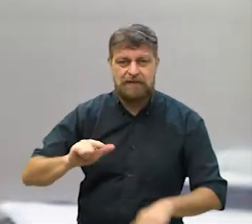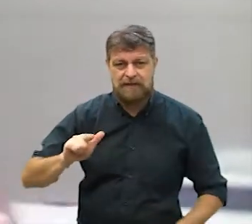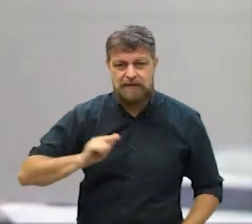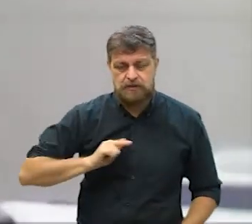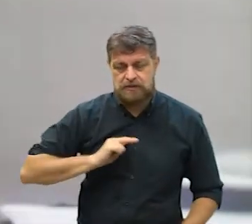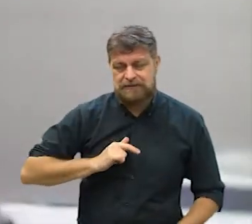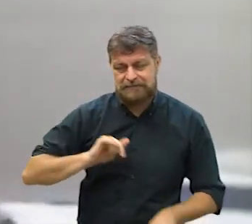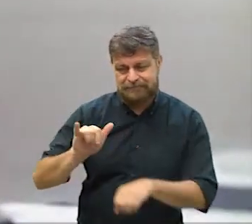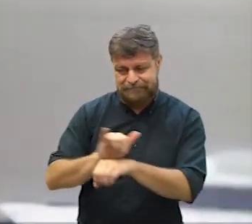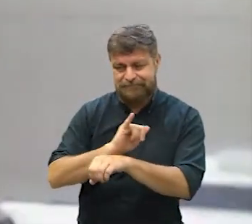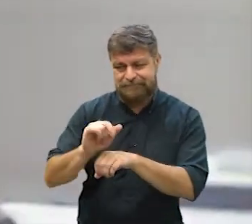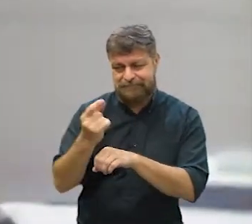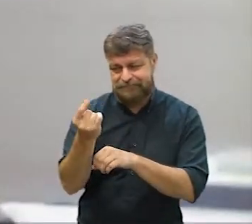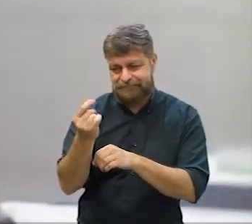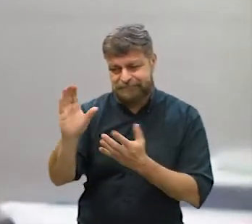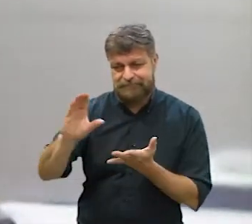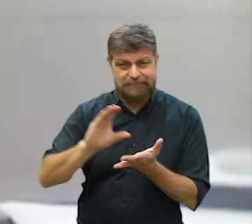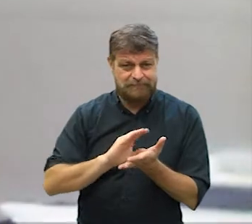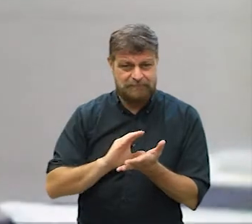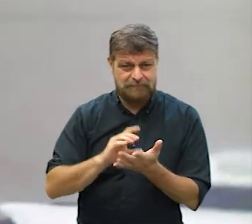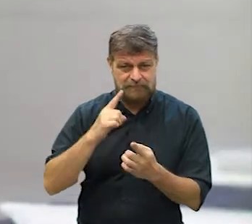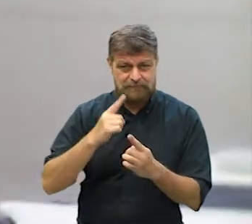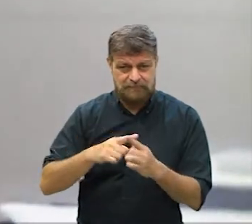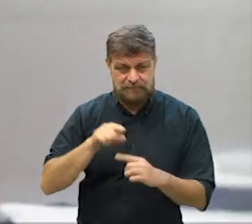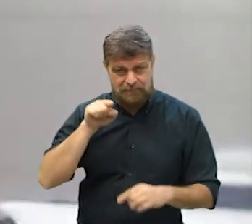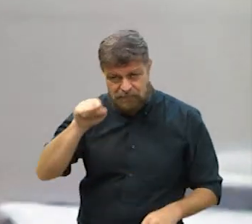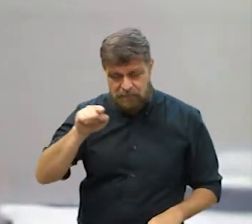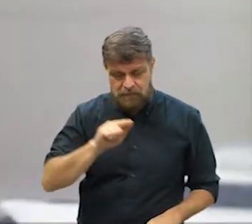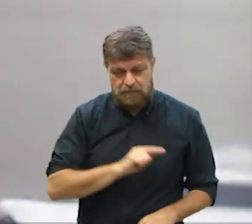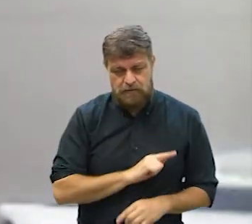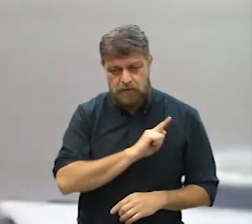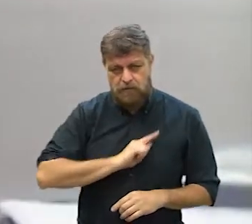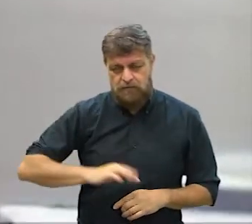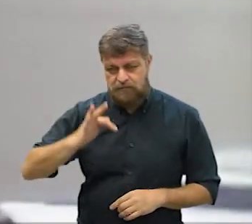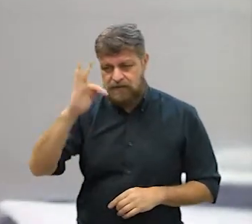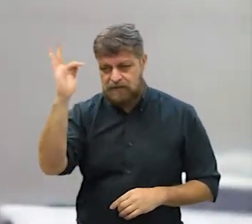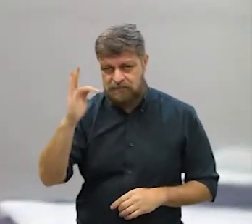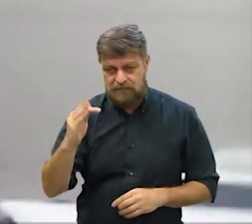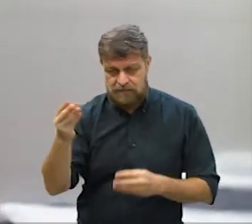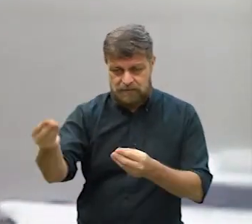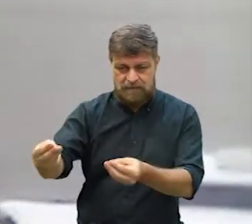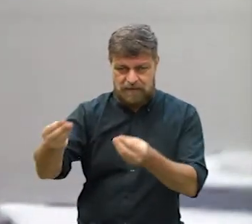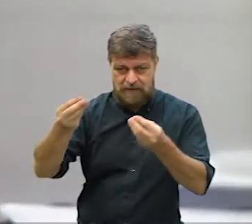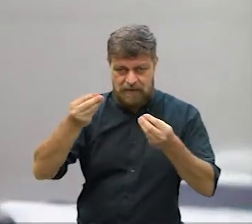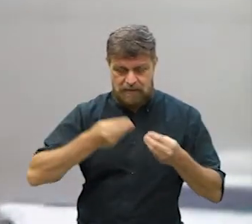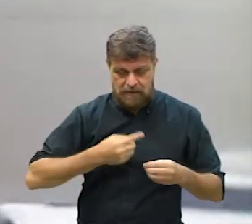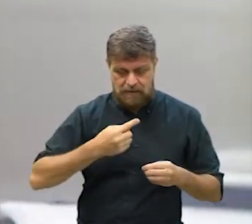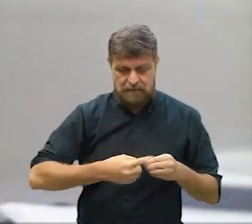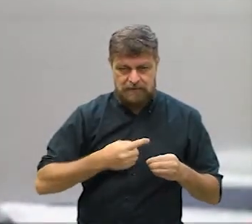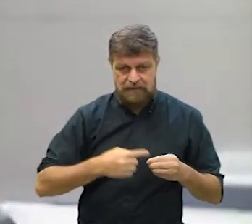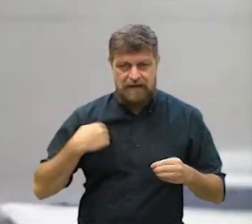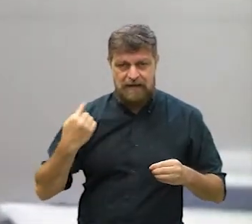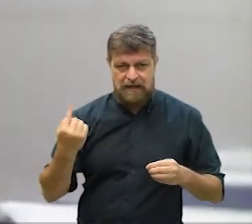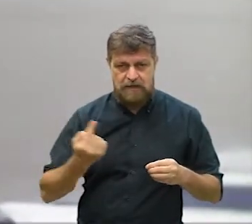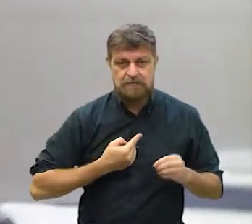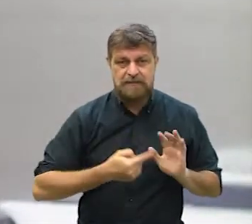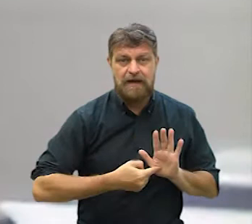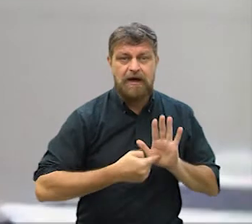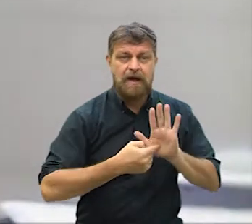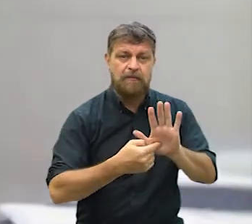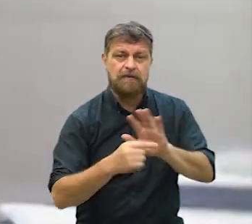as condições. Porque para ele emprestar recursos para os municípios têm que